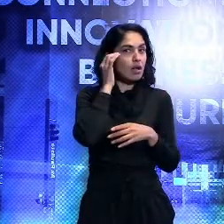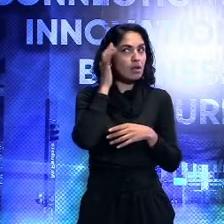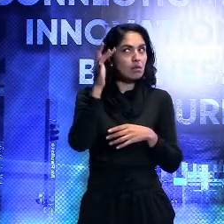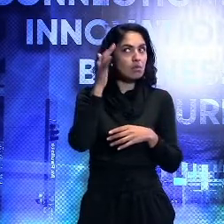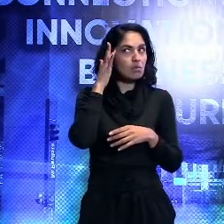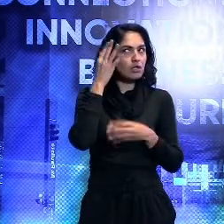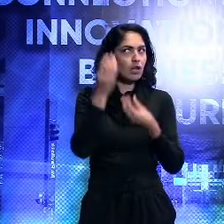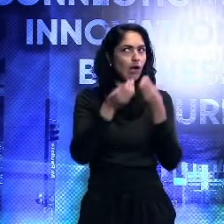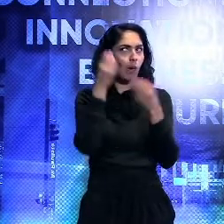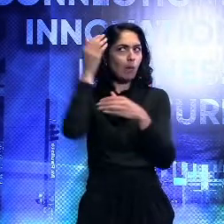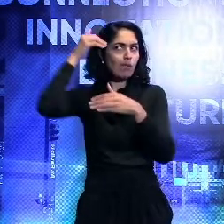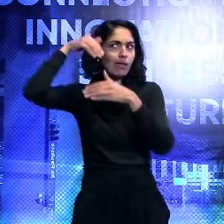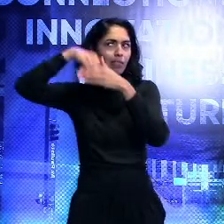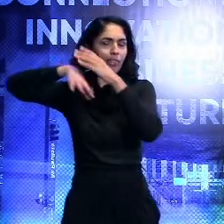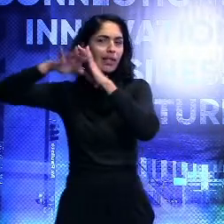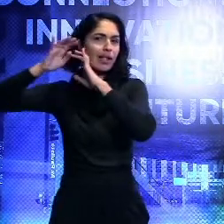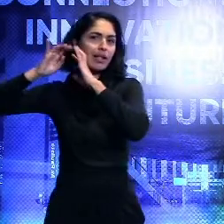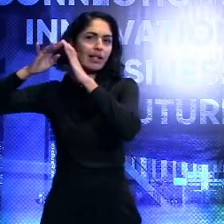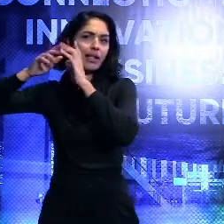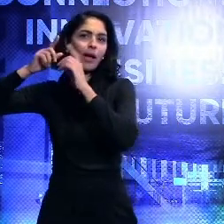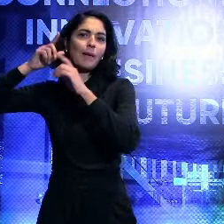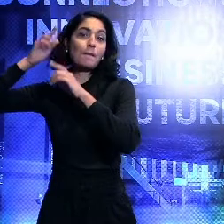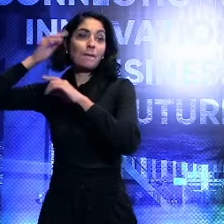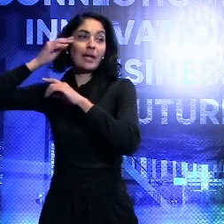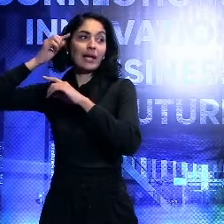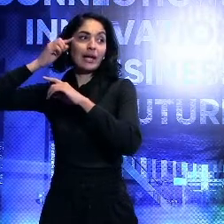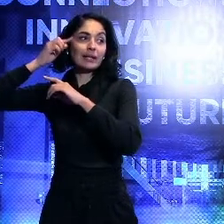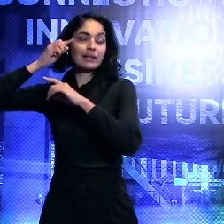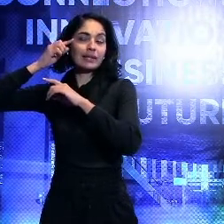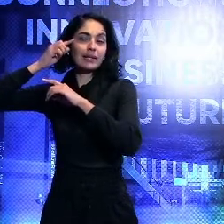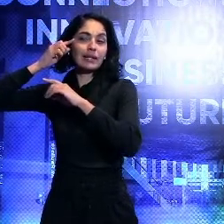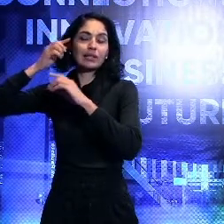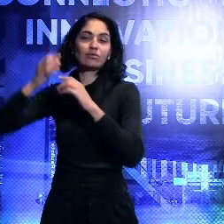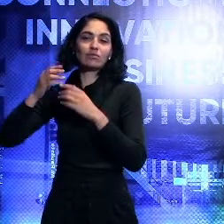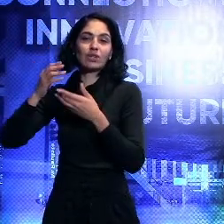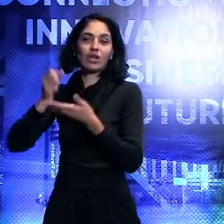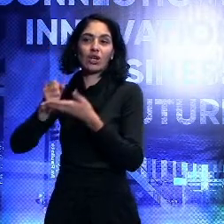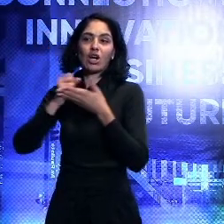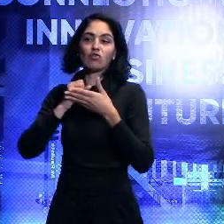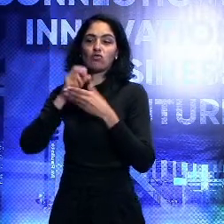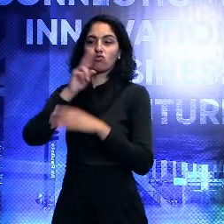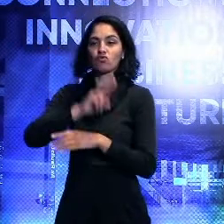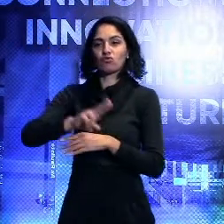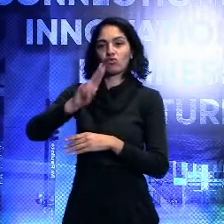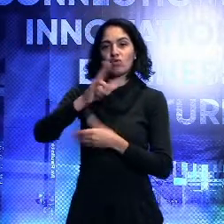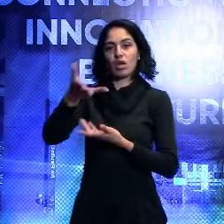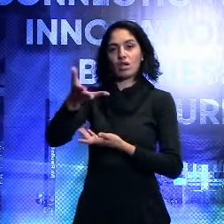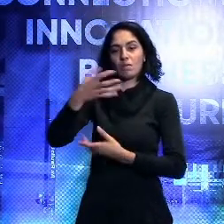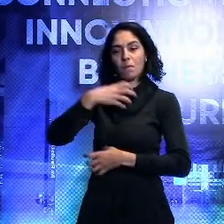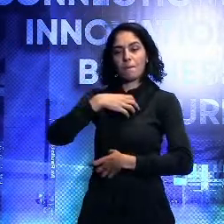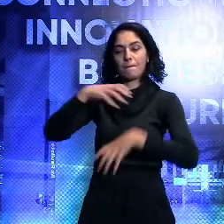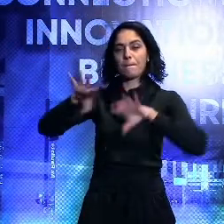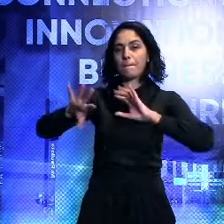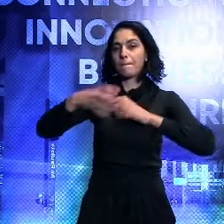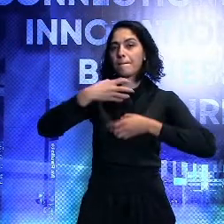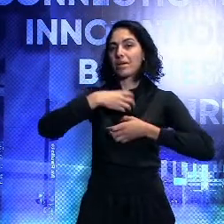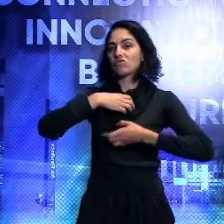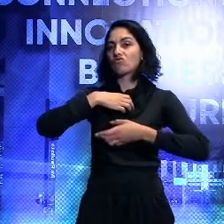né? E que facilita a comunicação sobre usuários e ajuda a criar empatia com quem usa os produtos da organização. Esse é o Nielsen que vai falar isso em